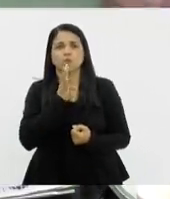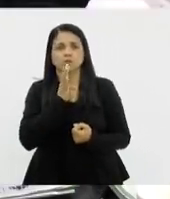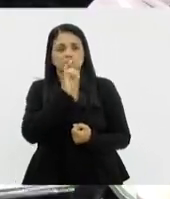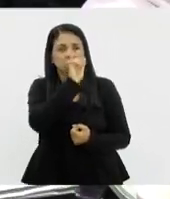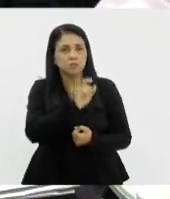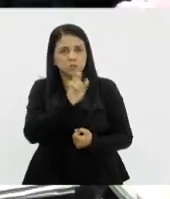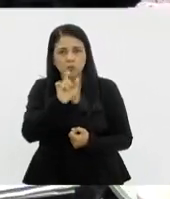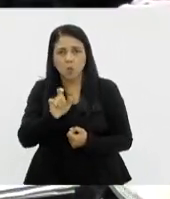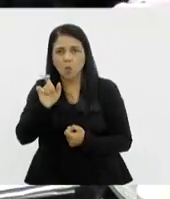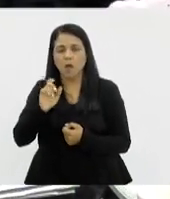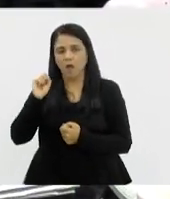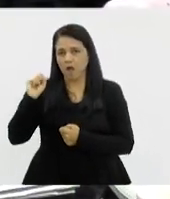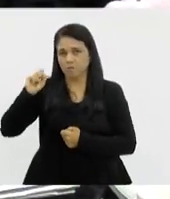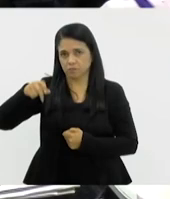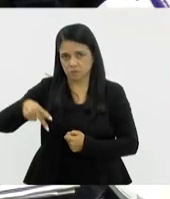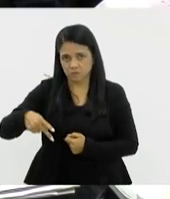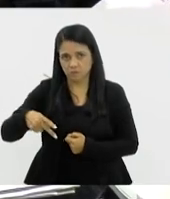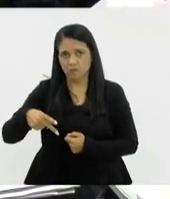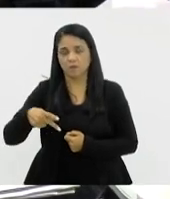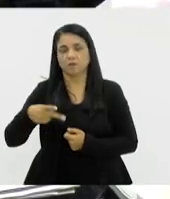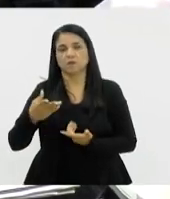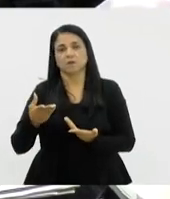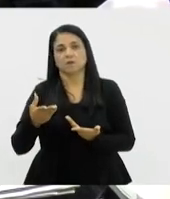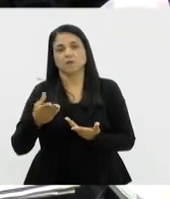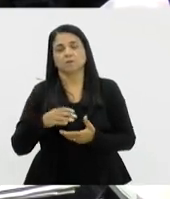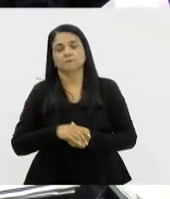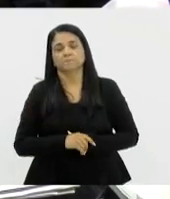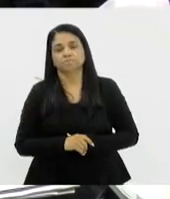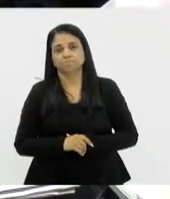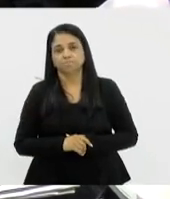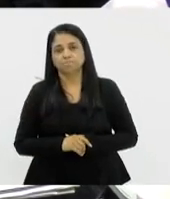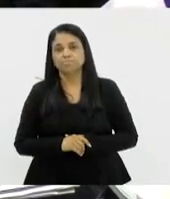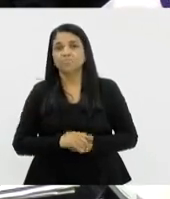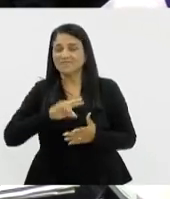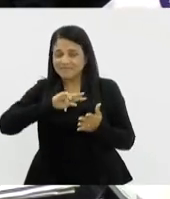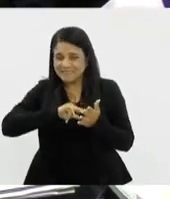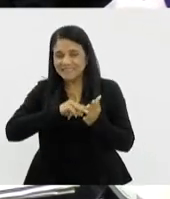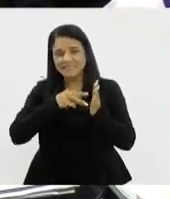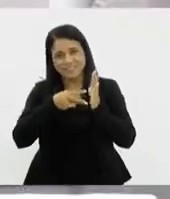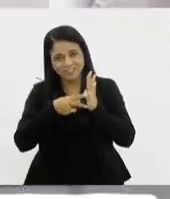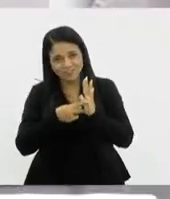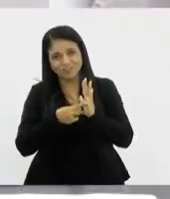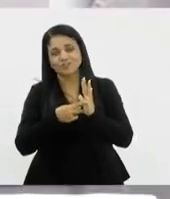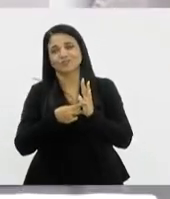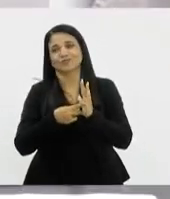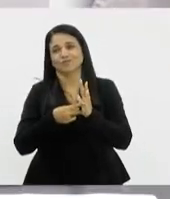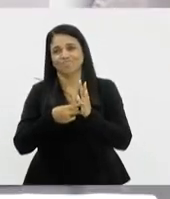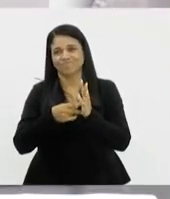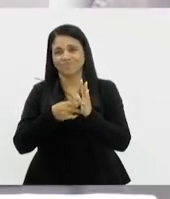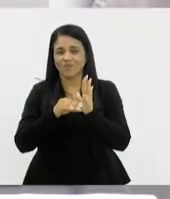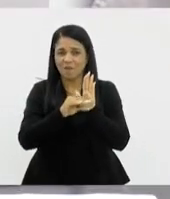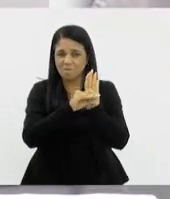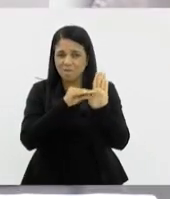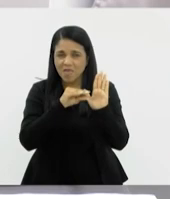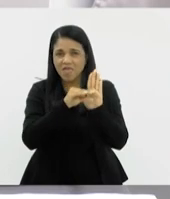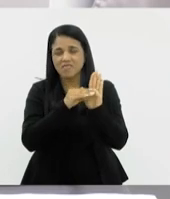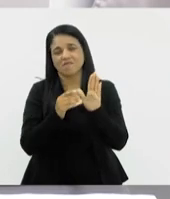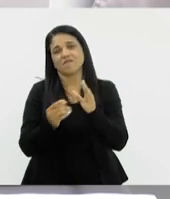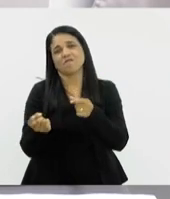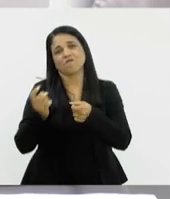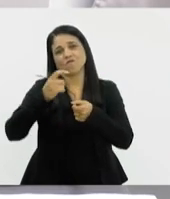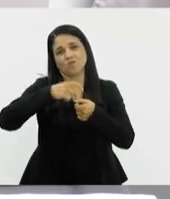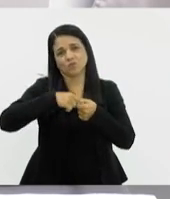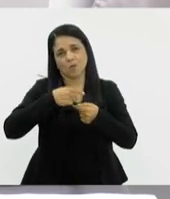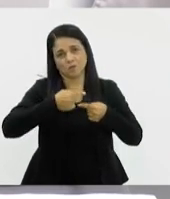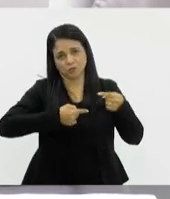e não em funções das ações que vão se tramitando na Justiça. Pois é, nesse sentido. Ele vai acabar recebendo também emendas, vai voltar para a discussão aqui, mas